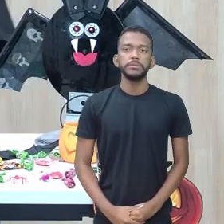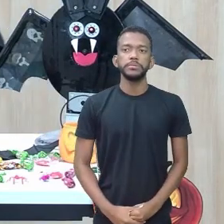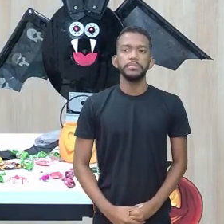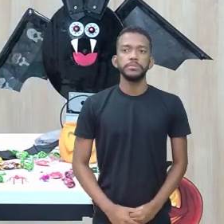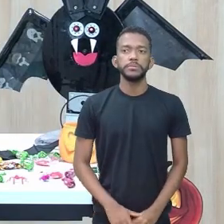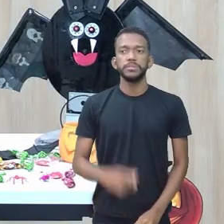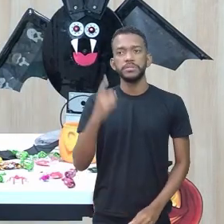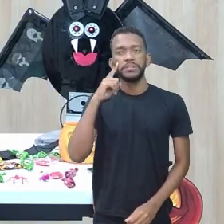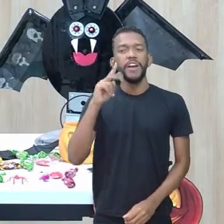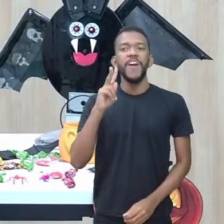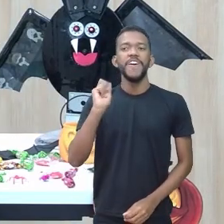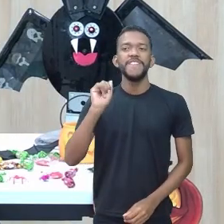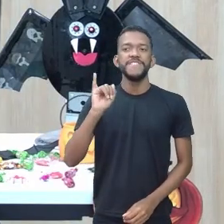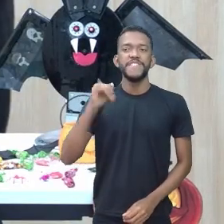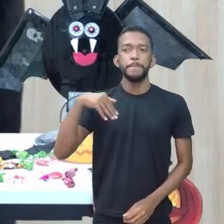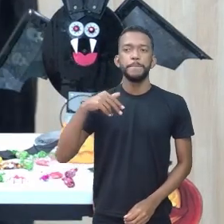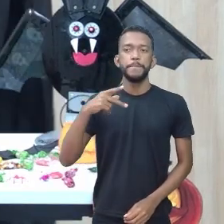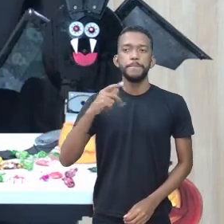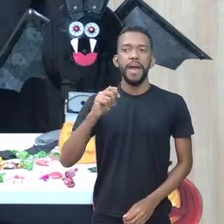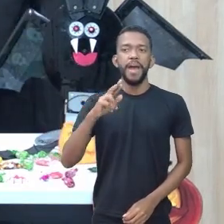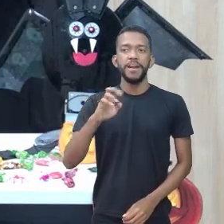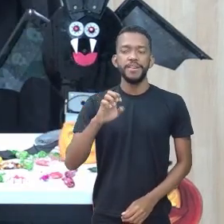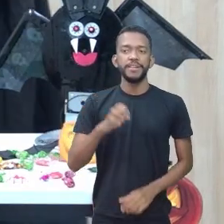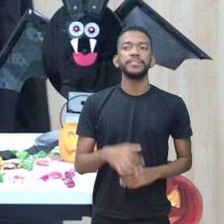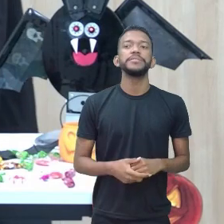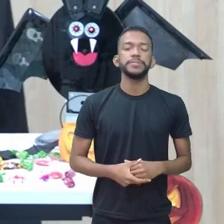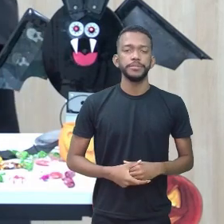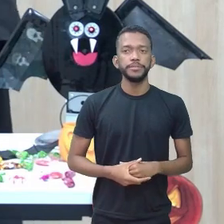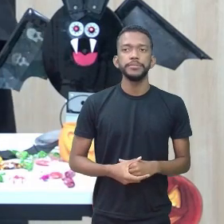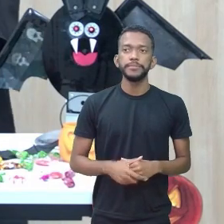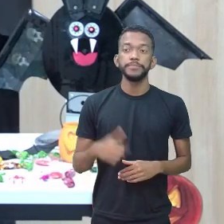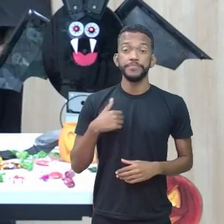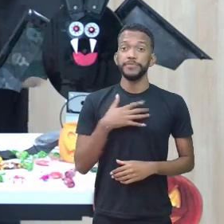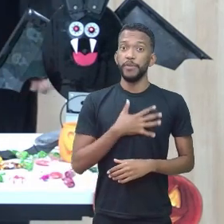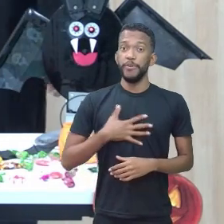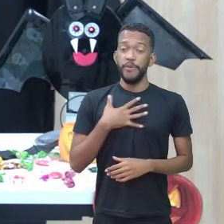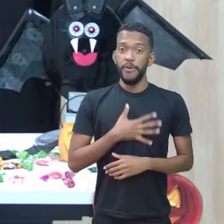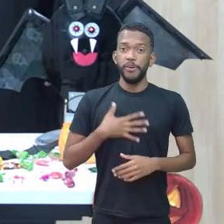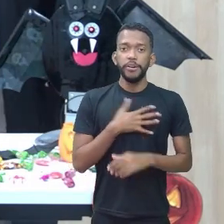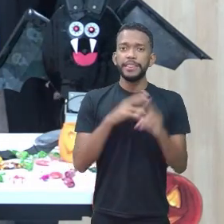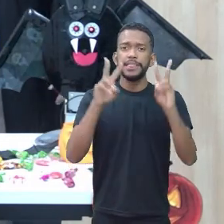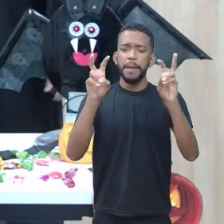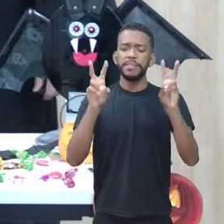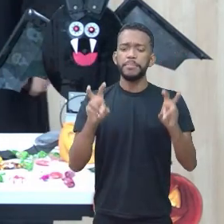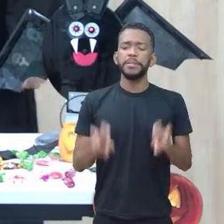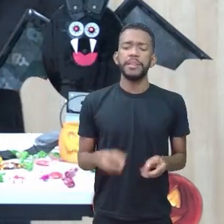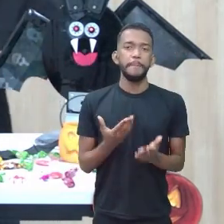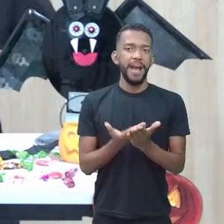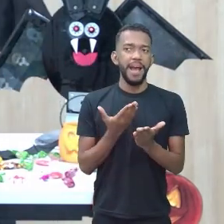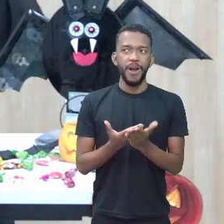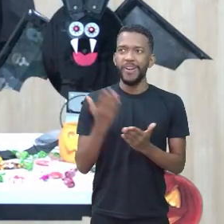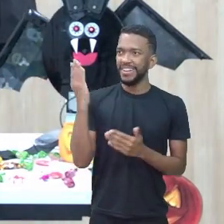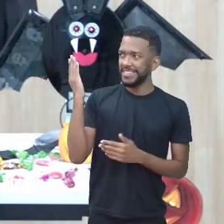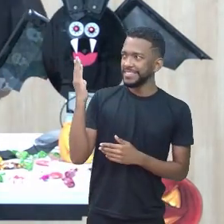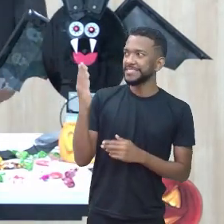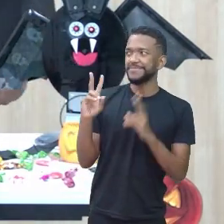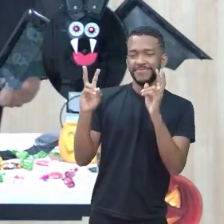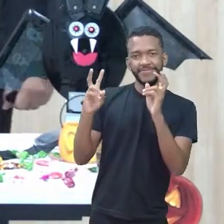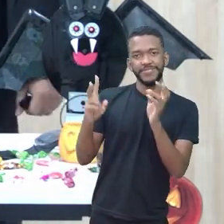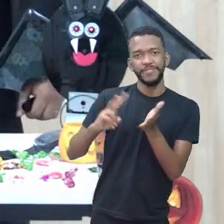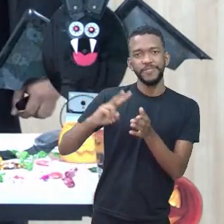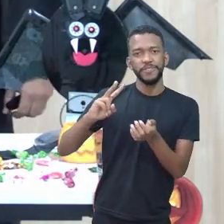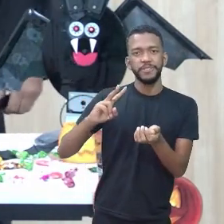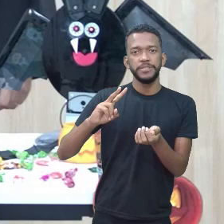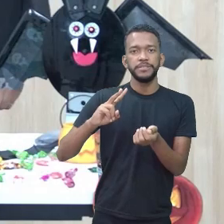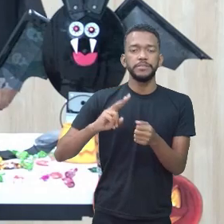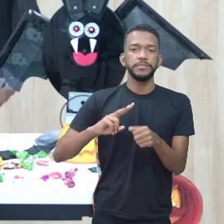né, através do conhecimento prévio de vocês, e Witch. Eu gosto de trabalhar esse sistema dessas aulas aqui, nesse sentido de vocabulário,